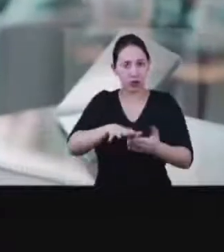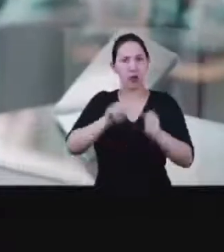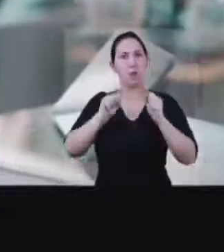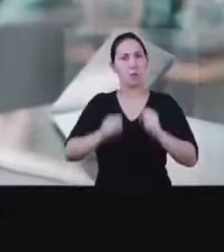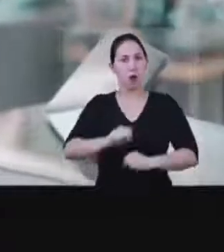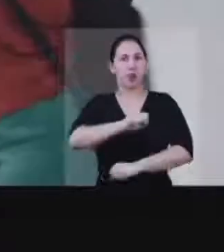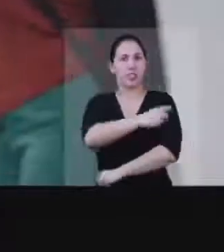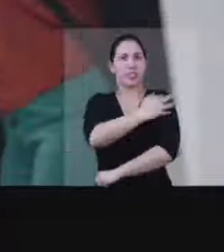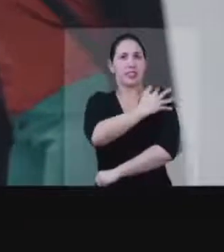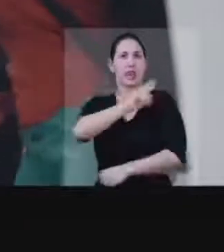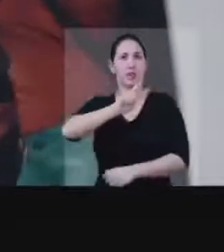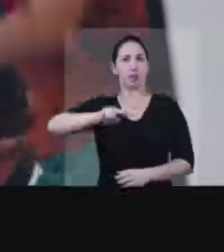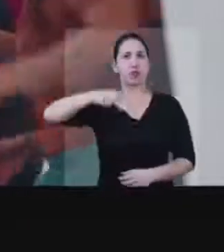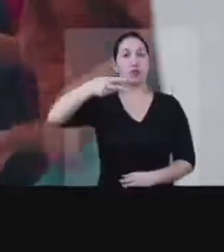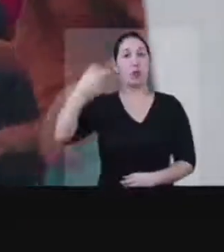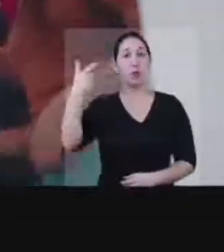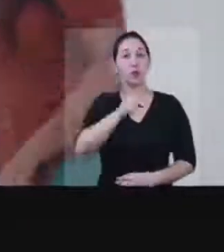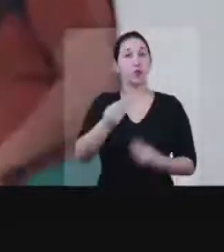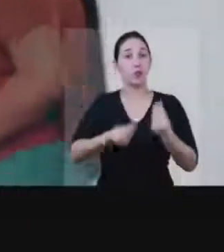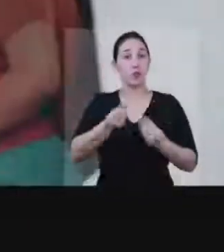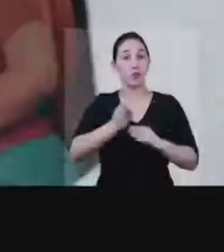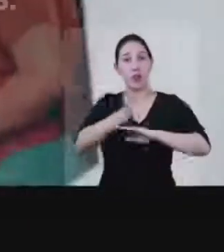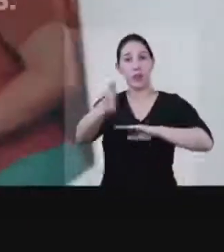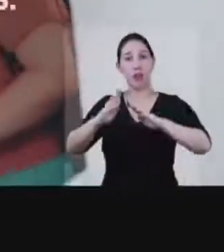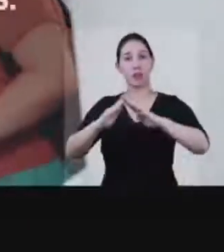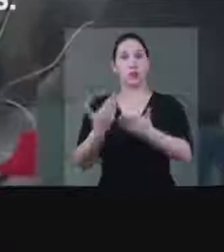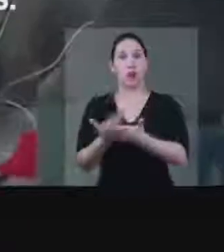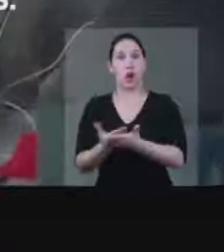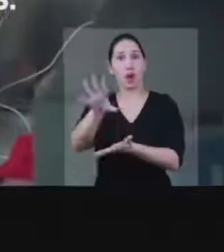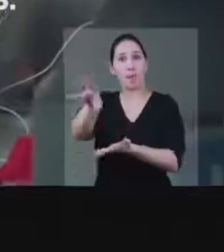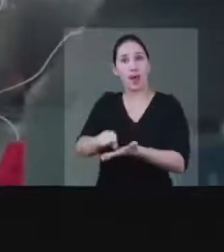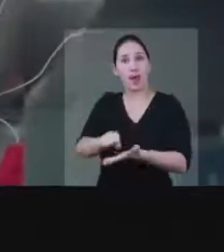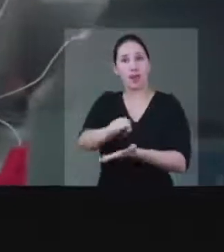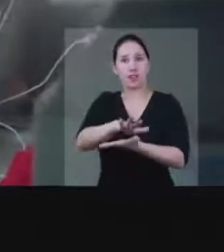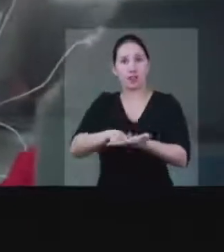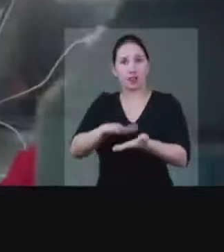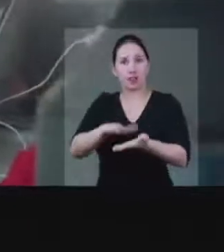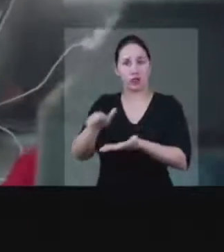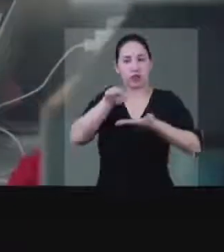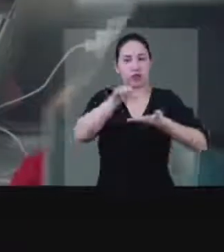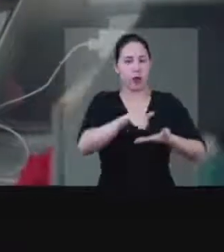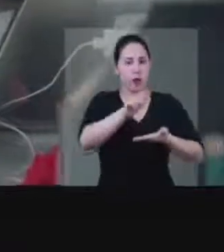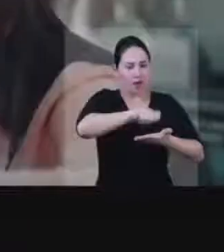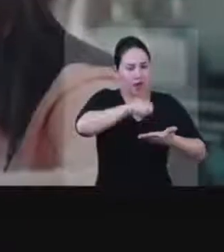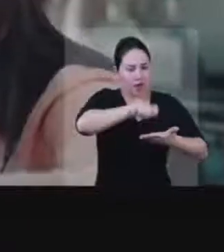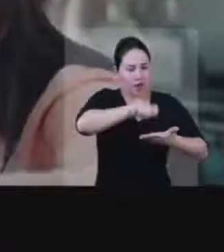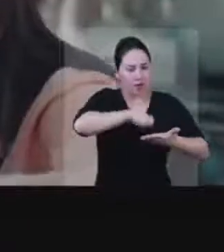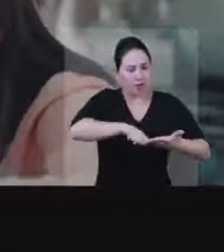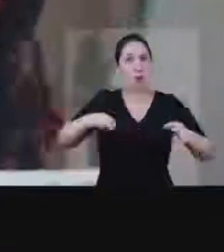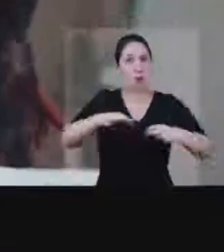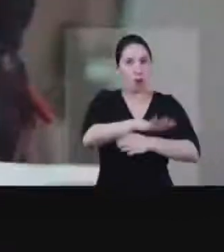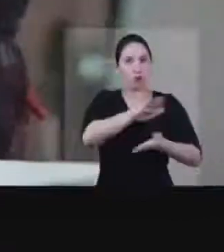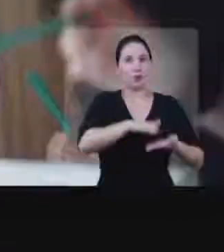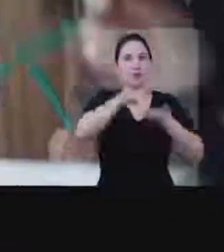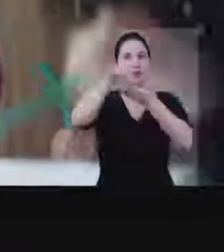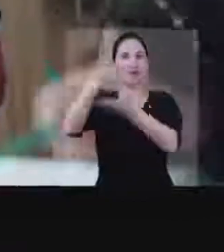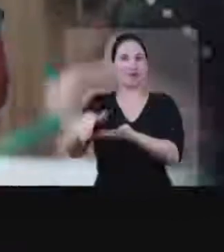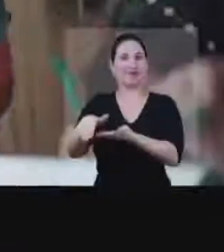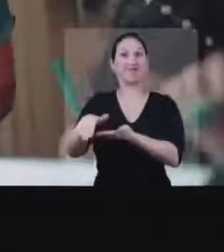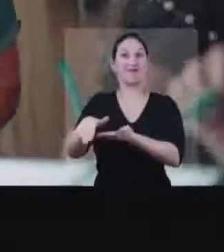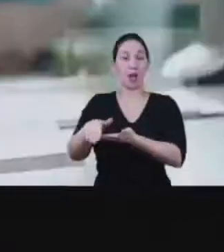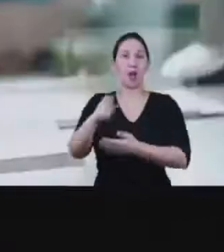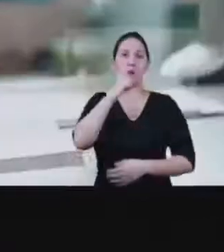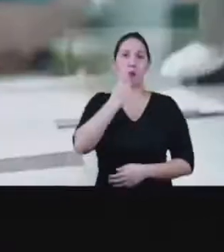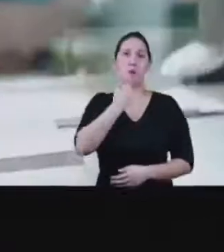avançar de série ano que vem. Vá até sua escola e retire o kit de atividades. Faça as tarefas, depois devolva preenchido.